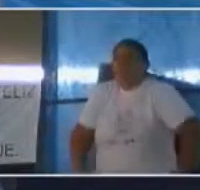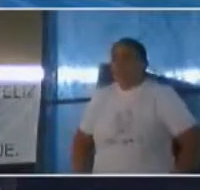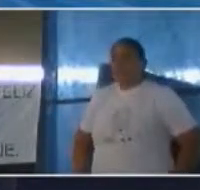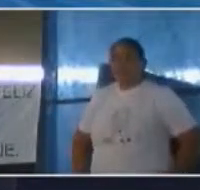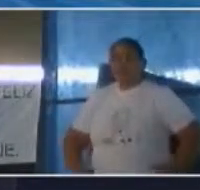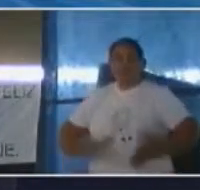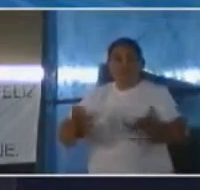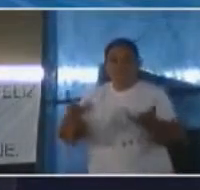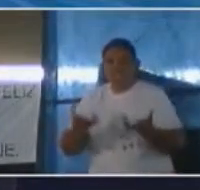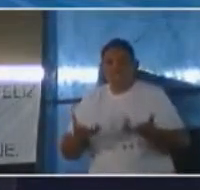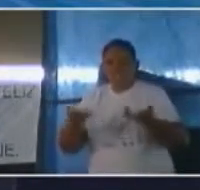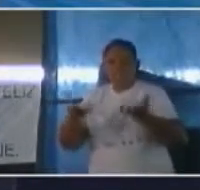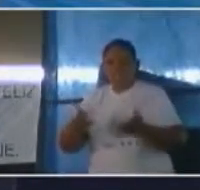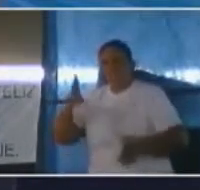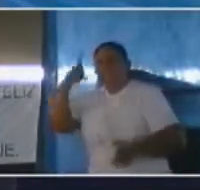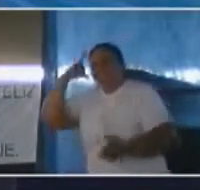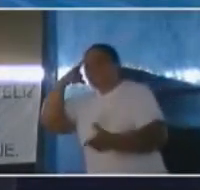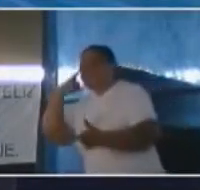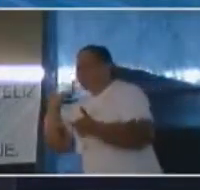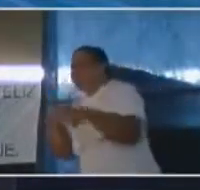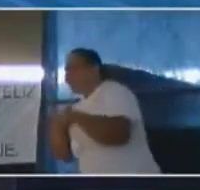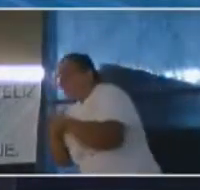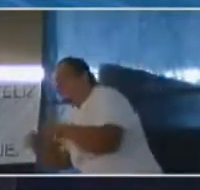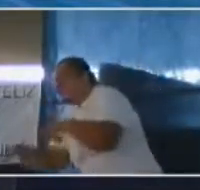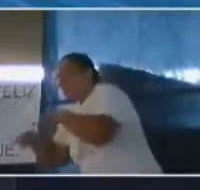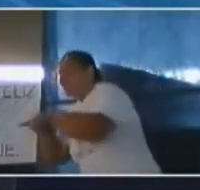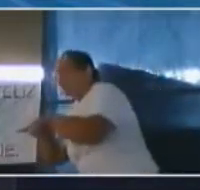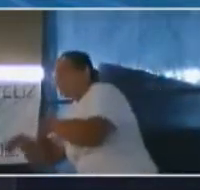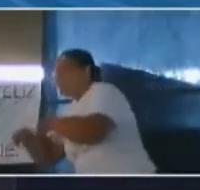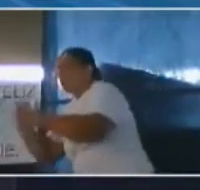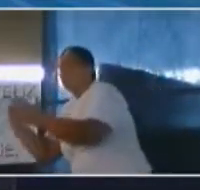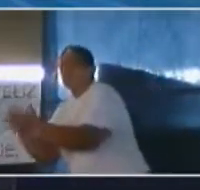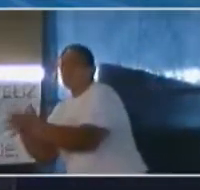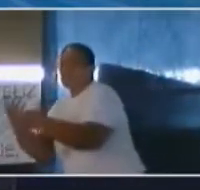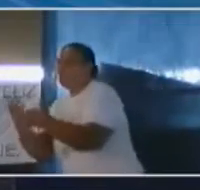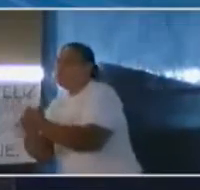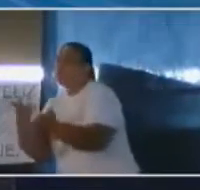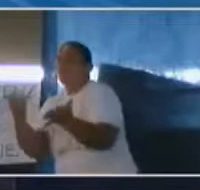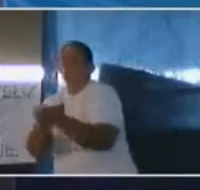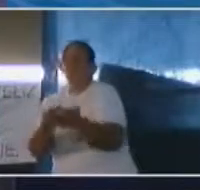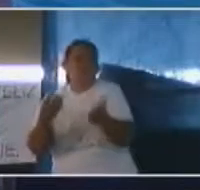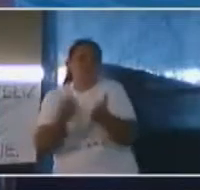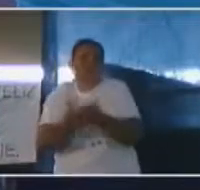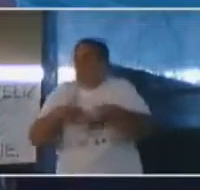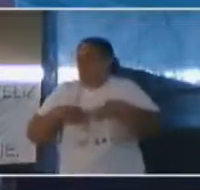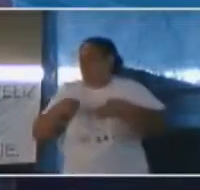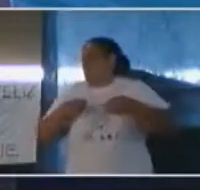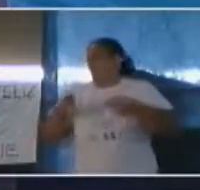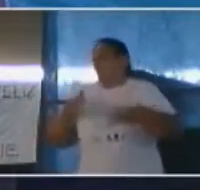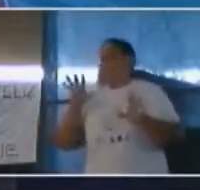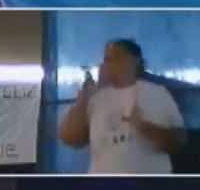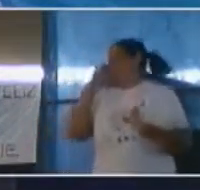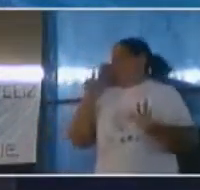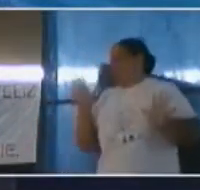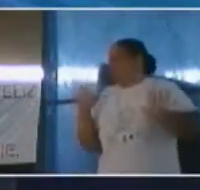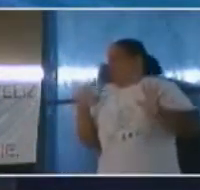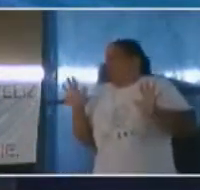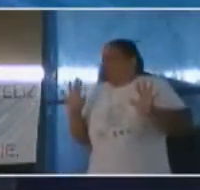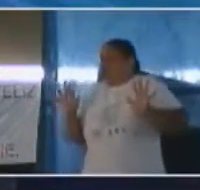de economizar o nosso tempo. É um contrassenso isso. Só que no meio